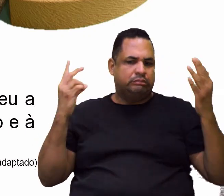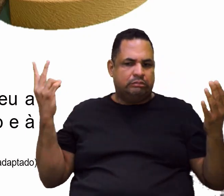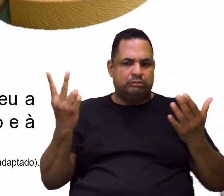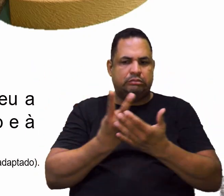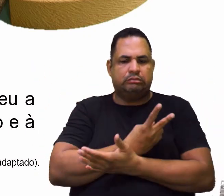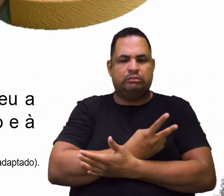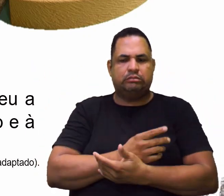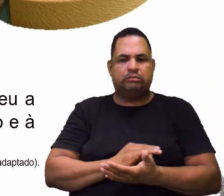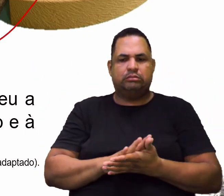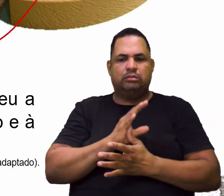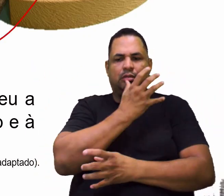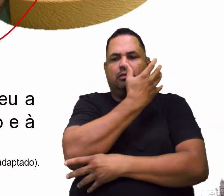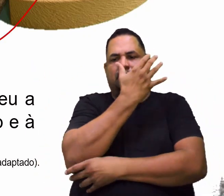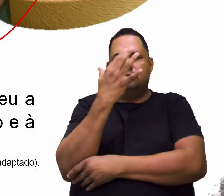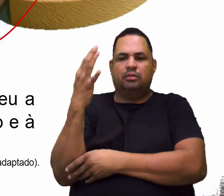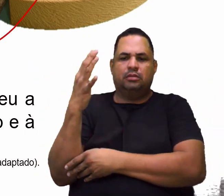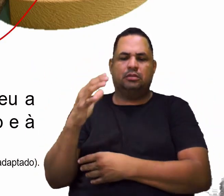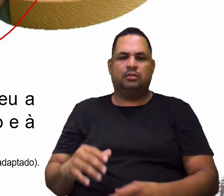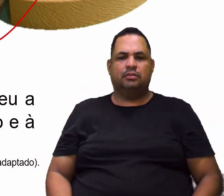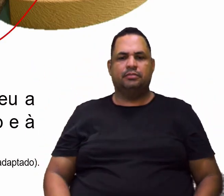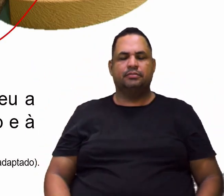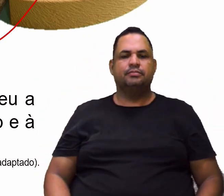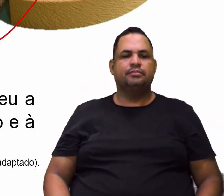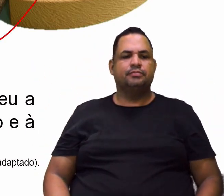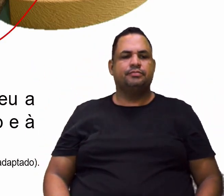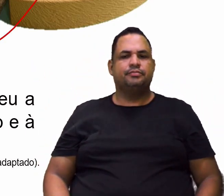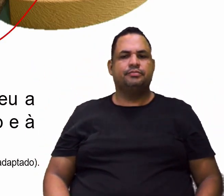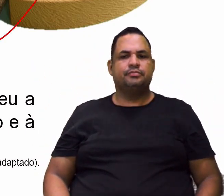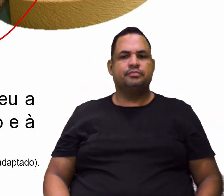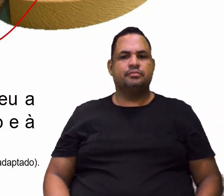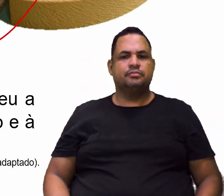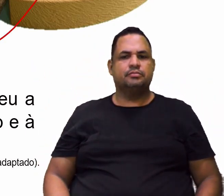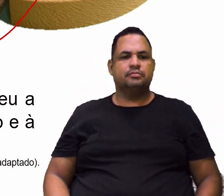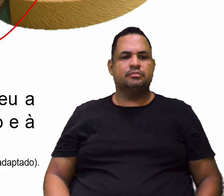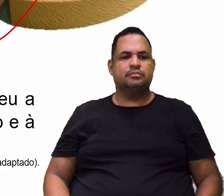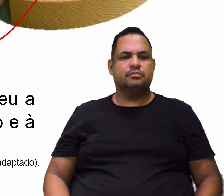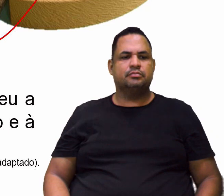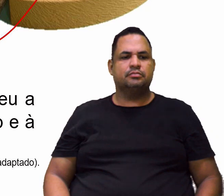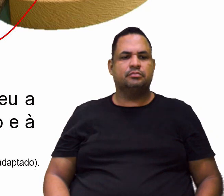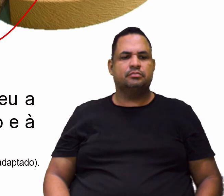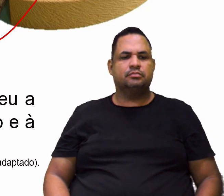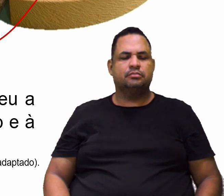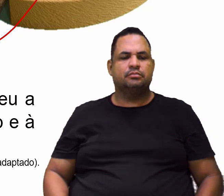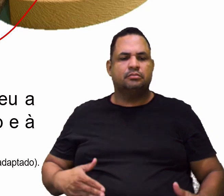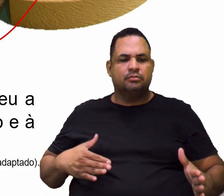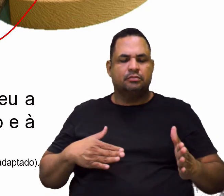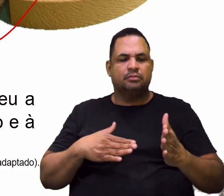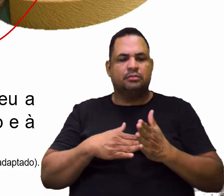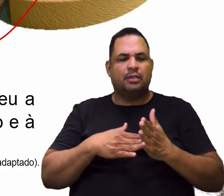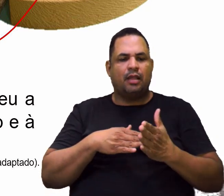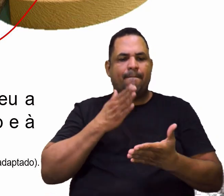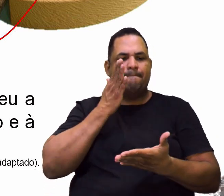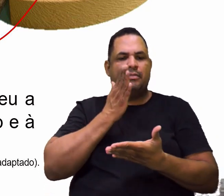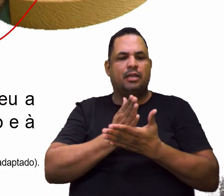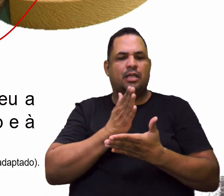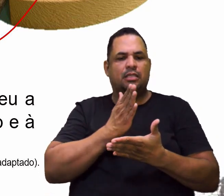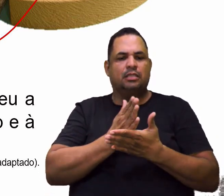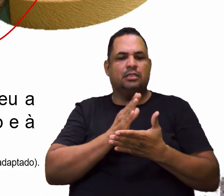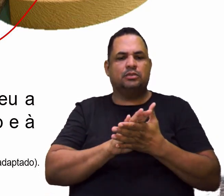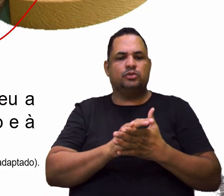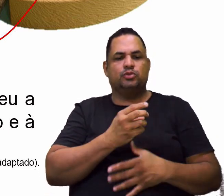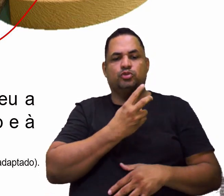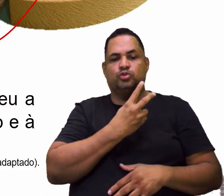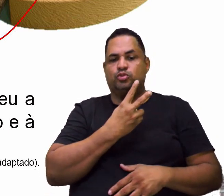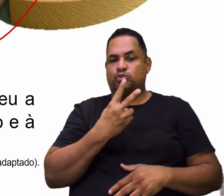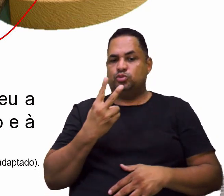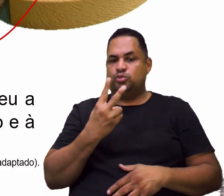parece, nosso planeta, nessa perspectiva aí. Até a segunda metade do século XX,